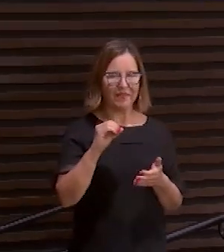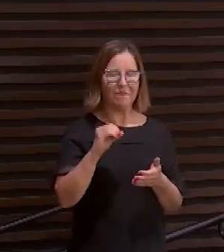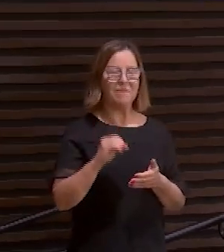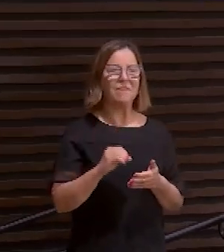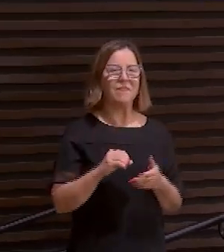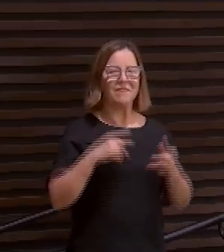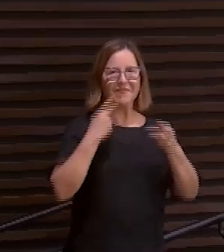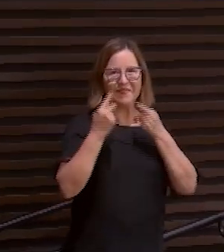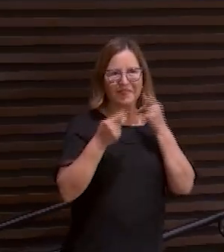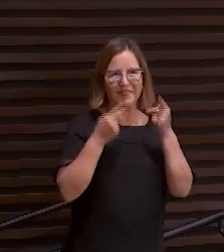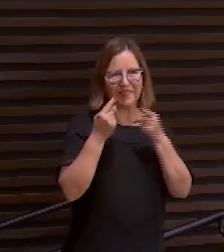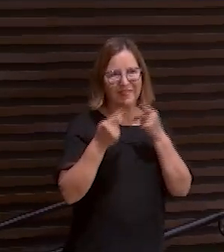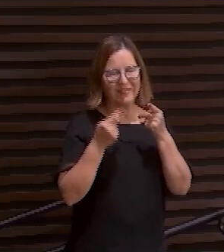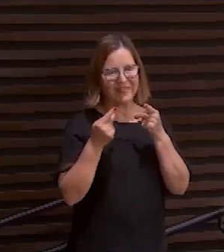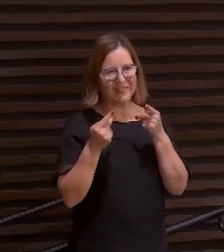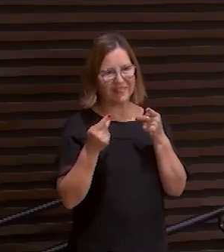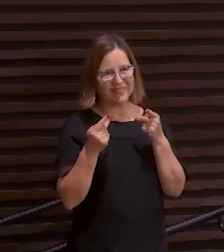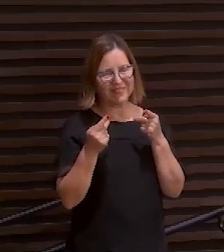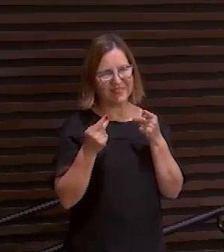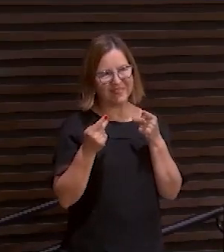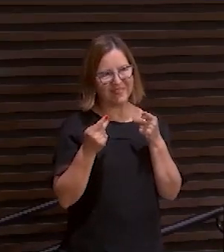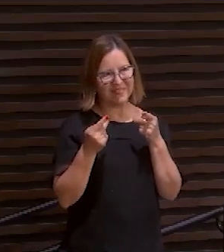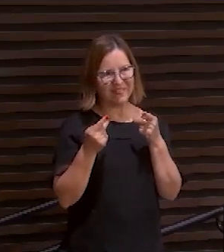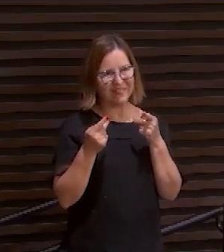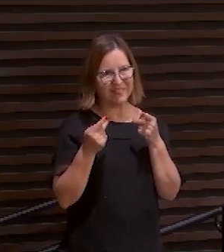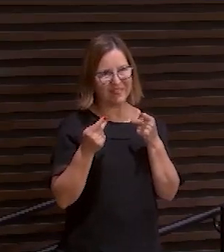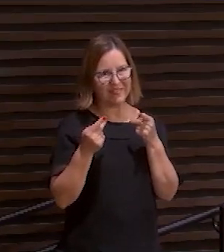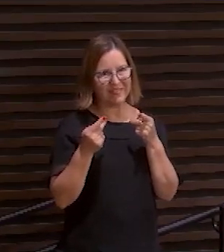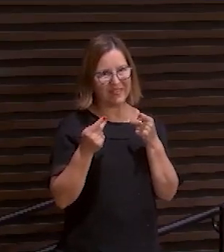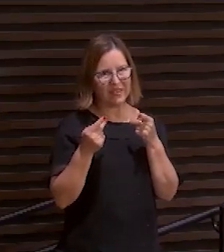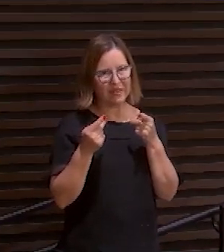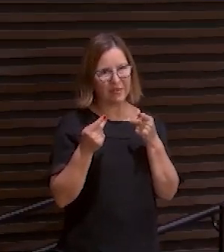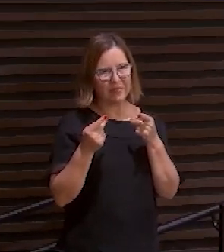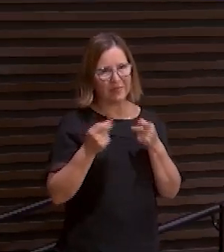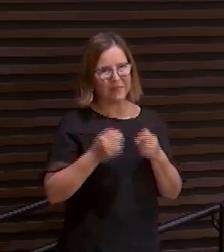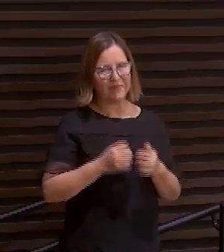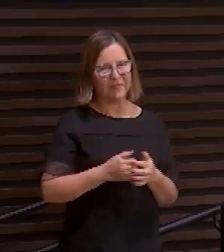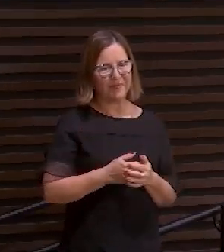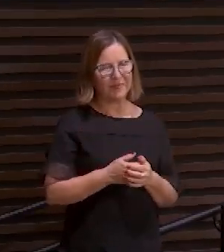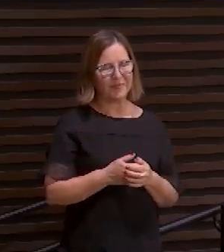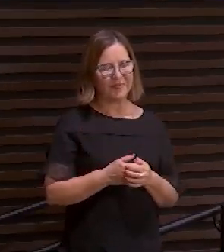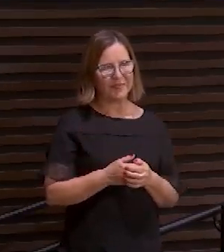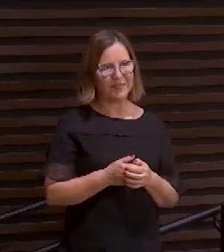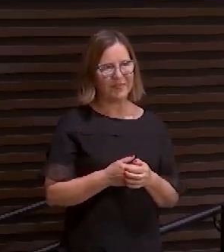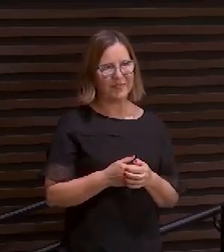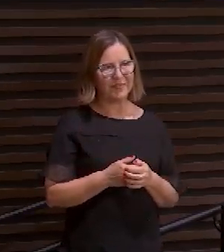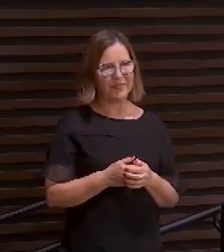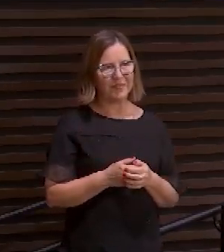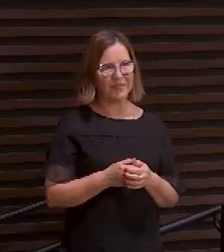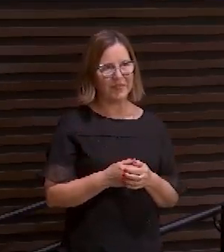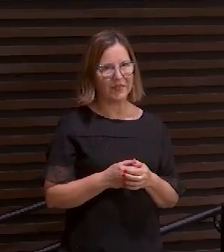ele fala sobre, aliás, aqui o verso